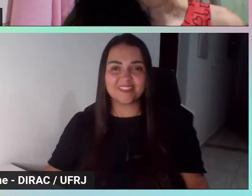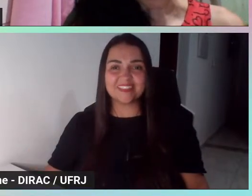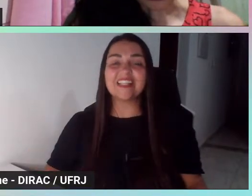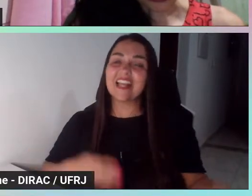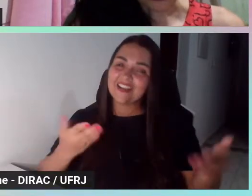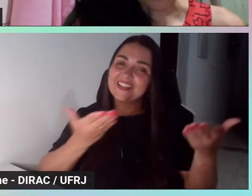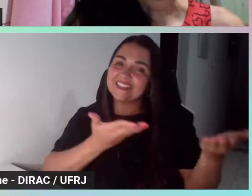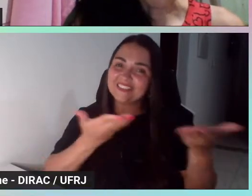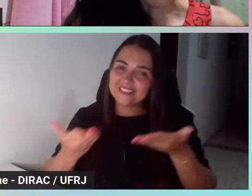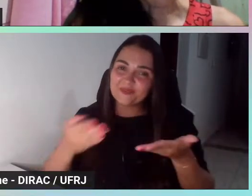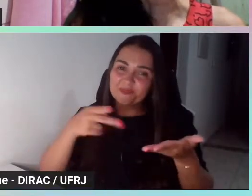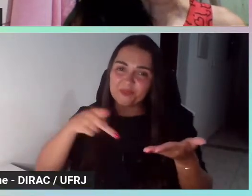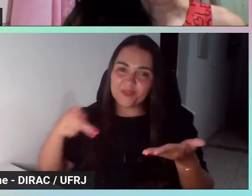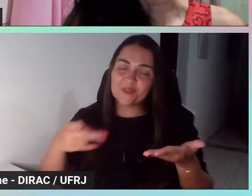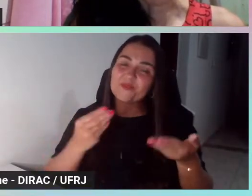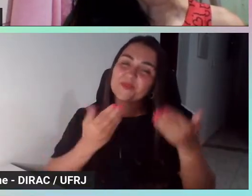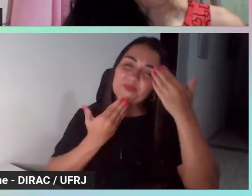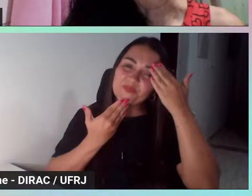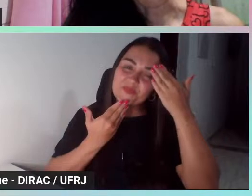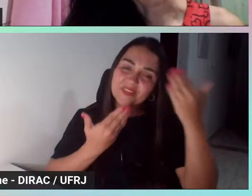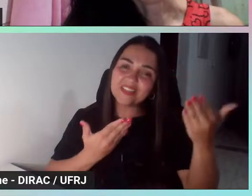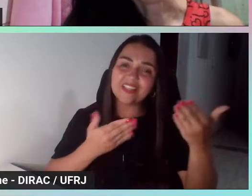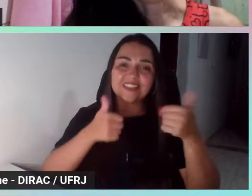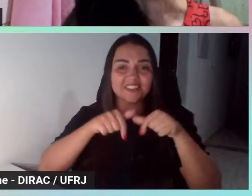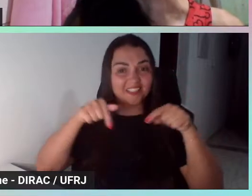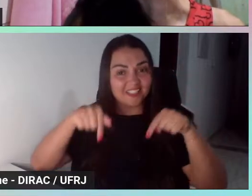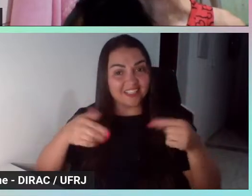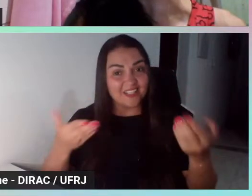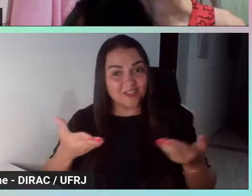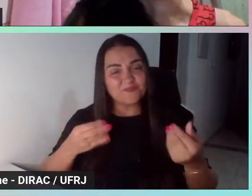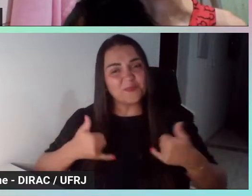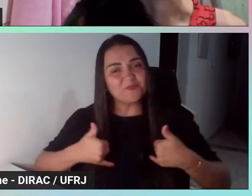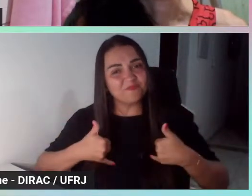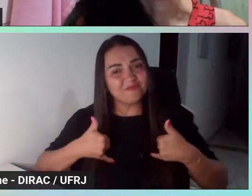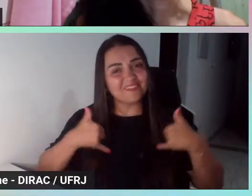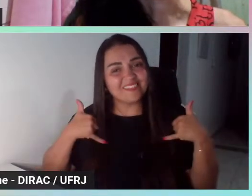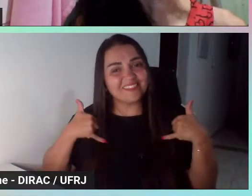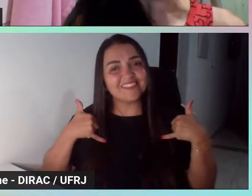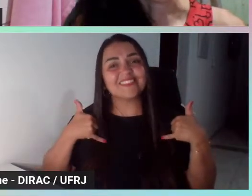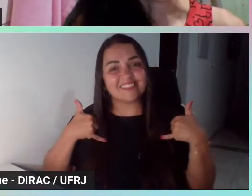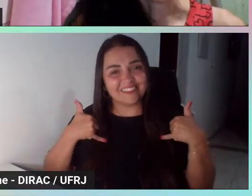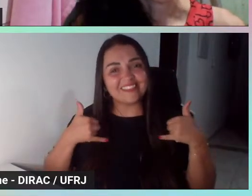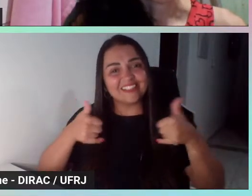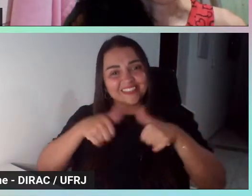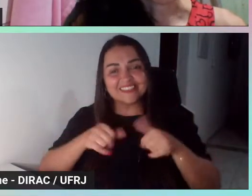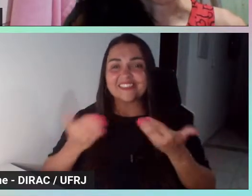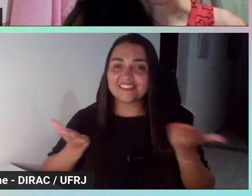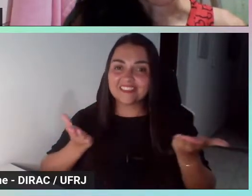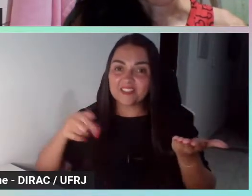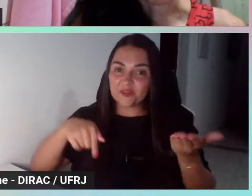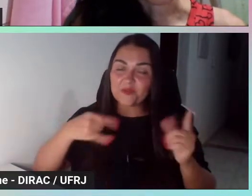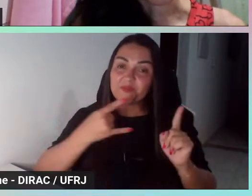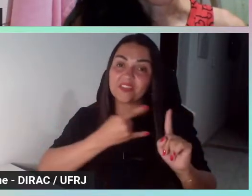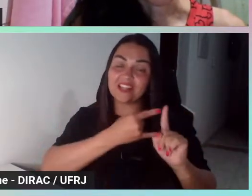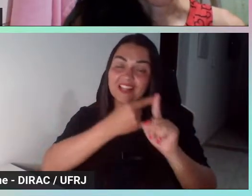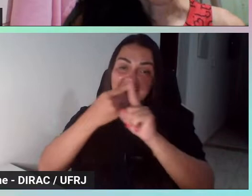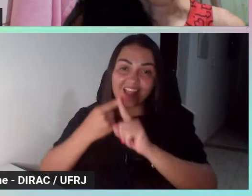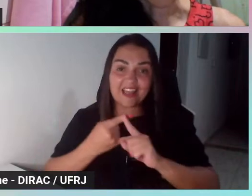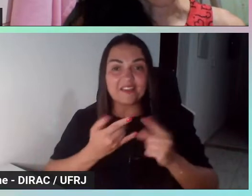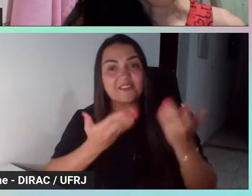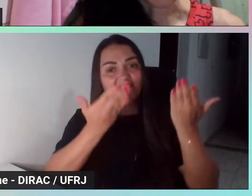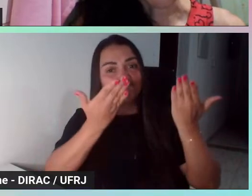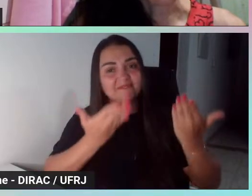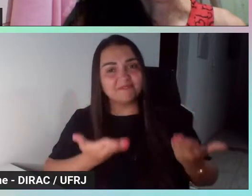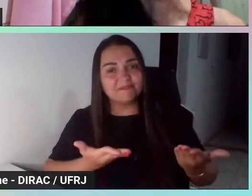palavra para a professora Clélia, agradecendo por estar aqui presente, dizendo que é uma honra estar, né, mediando essa live com uma pessoa assim, com um